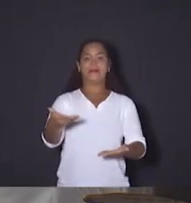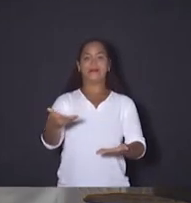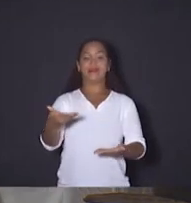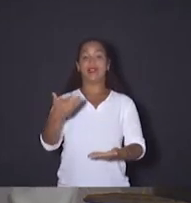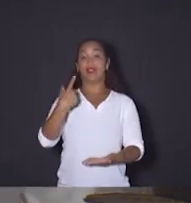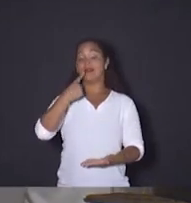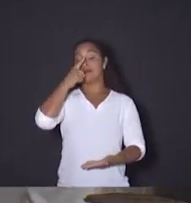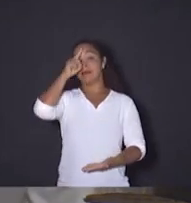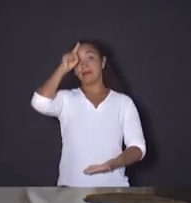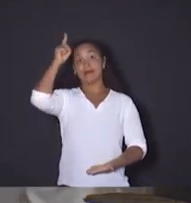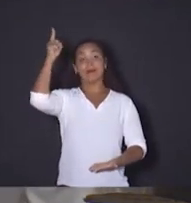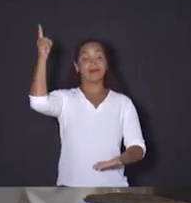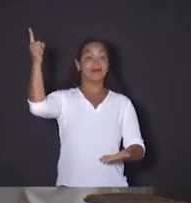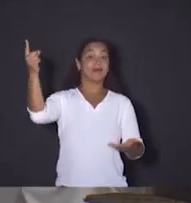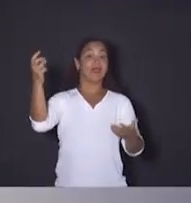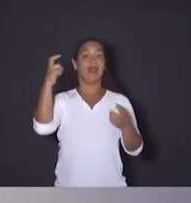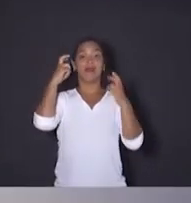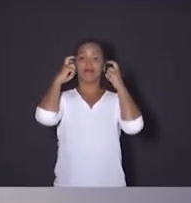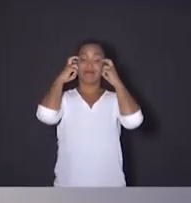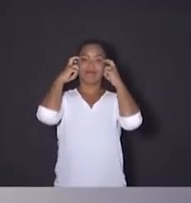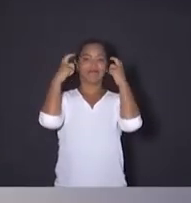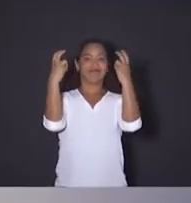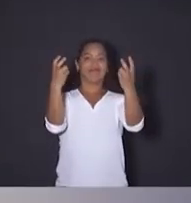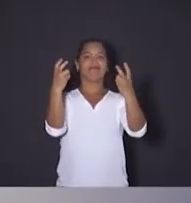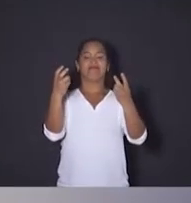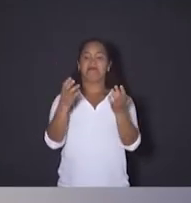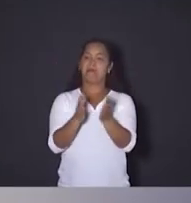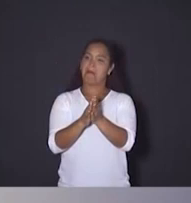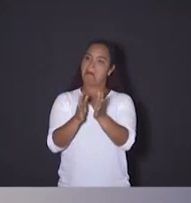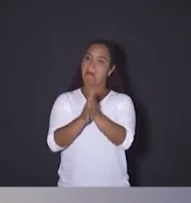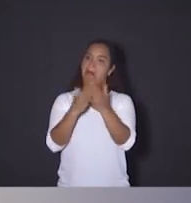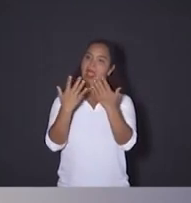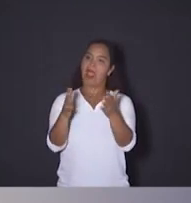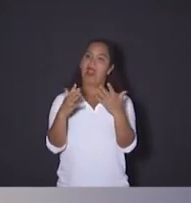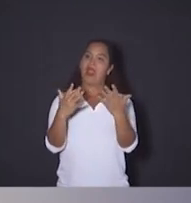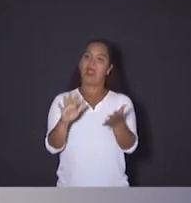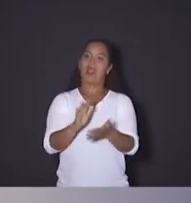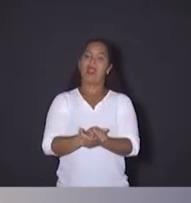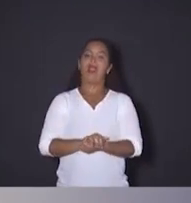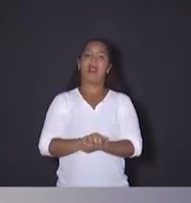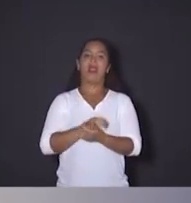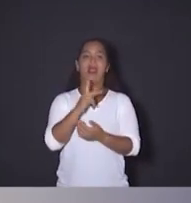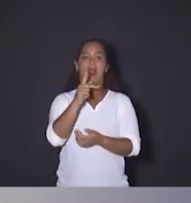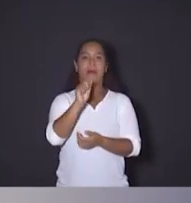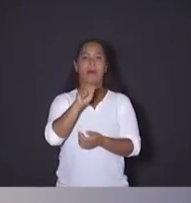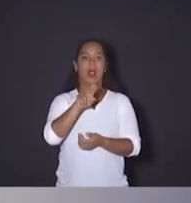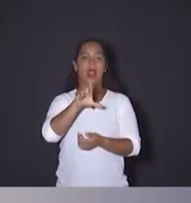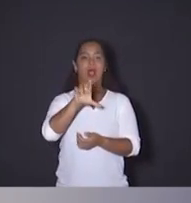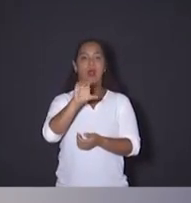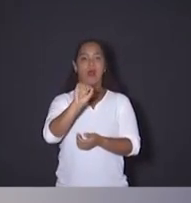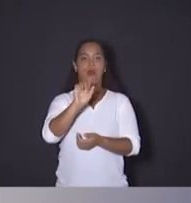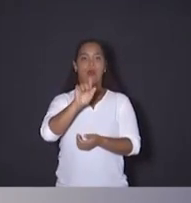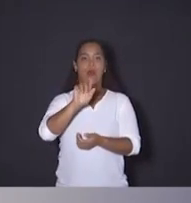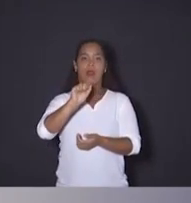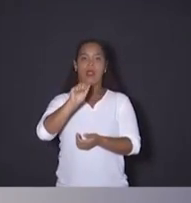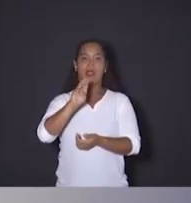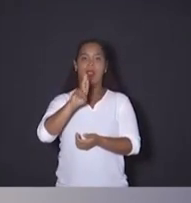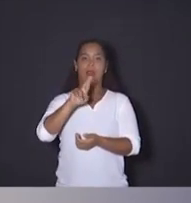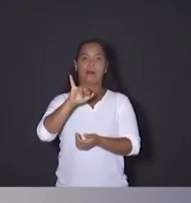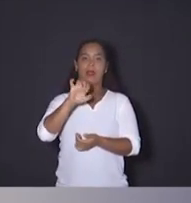ideia genial, parabenizo o Paulo Gabriel, caríssimo e sempre magnífico,